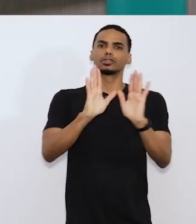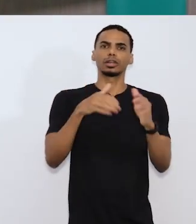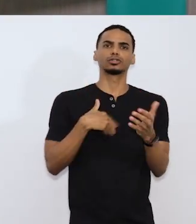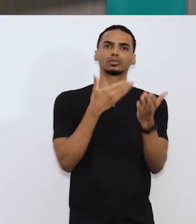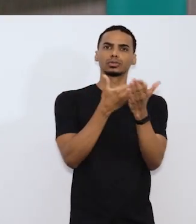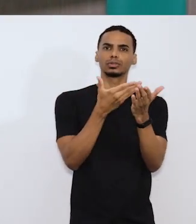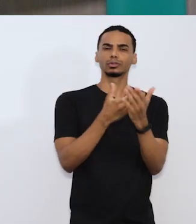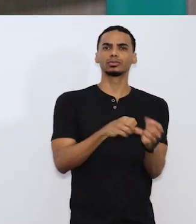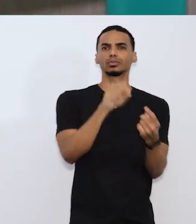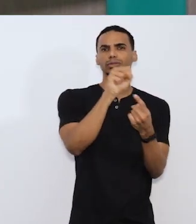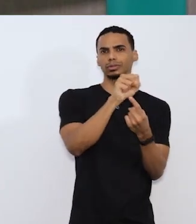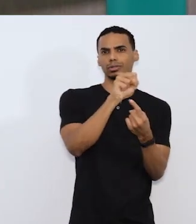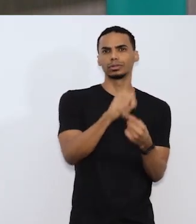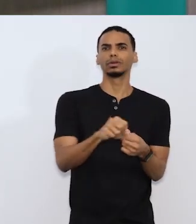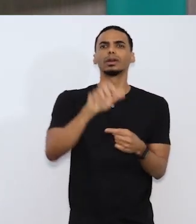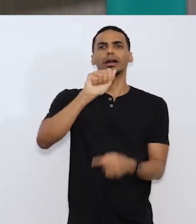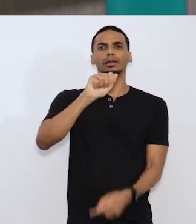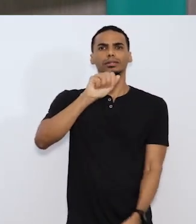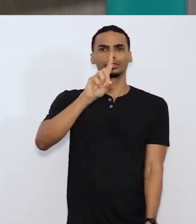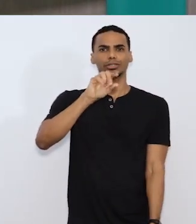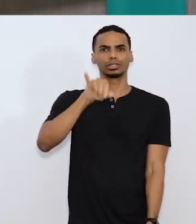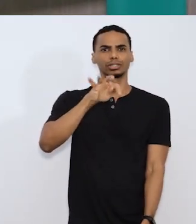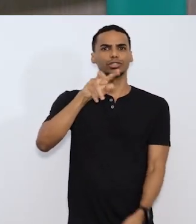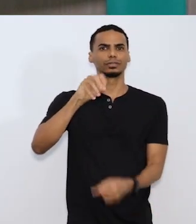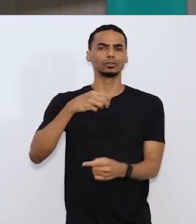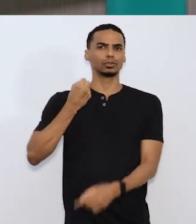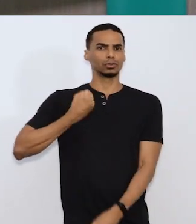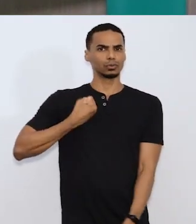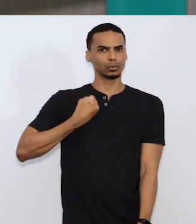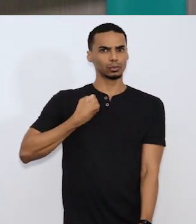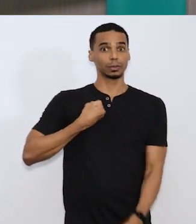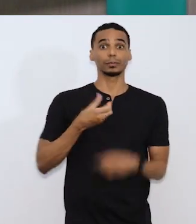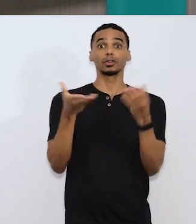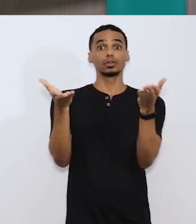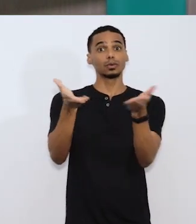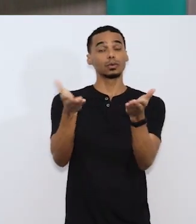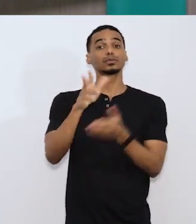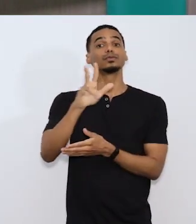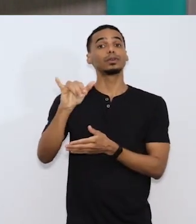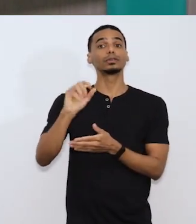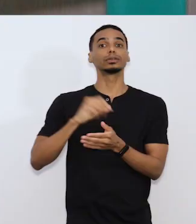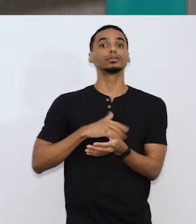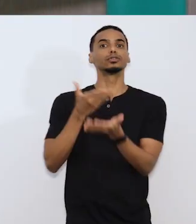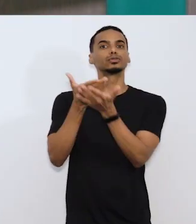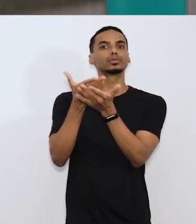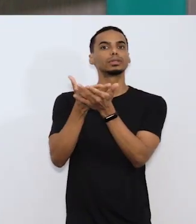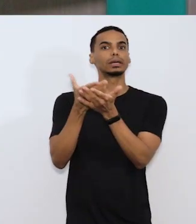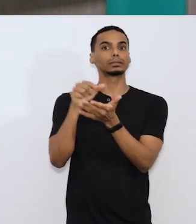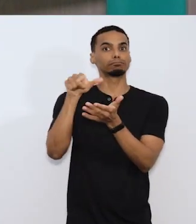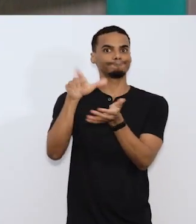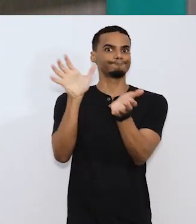a classe dos substantivos, adjetivos, numerais e na aula de hoje nós vamos trabalhar com uma classe que é